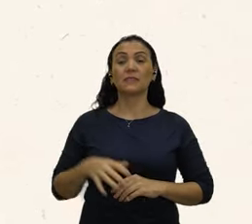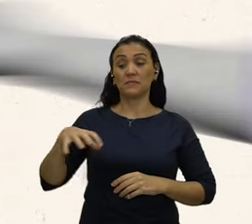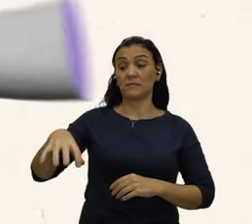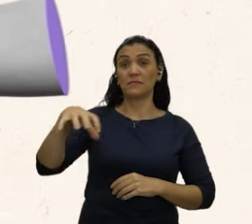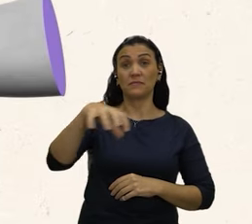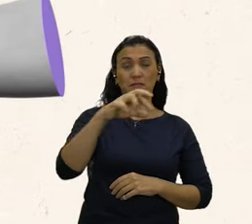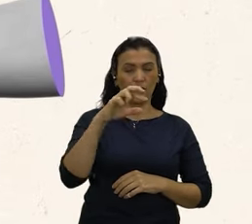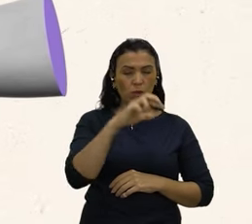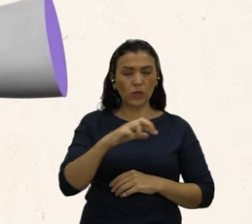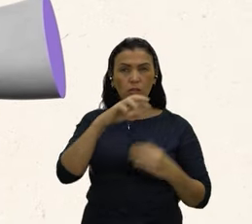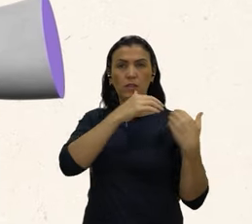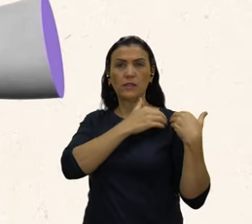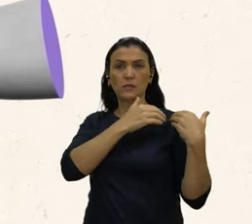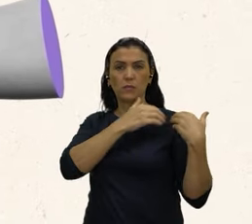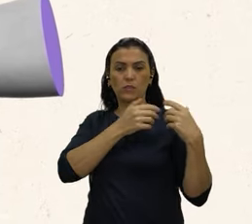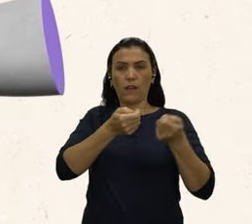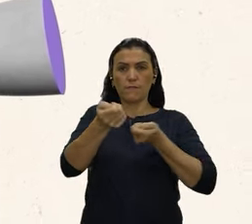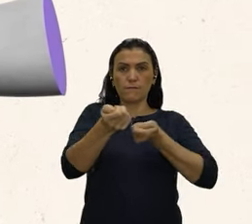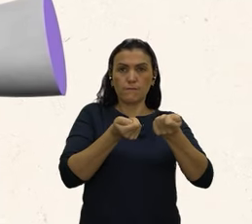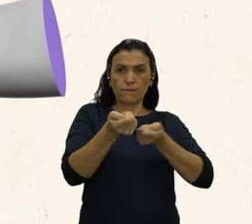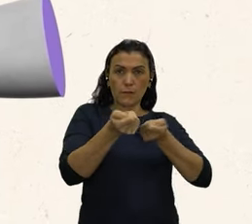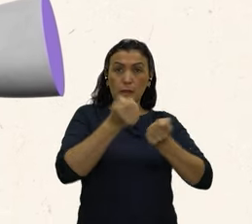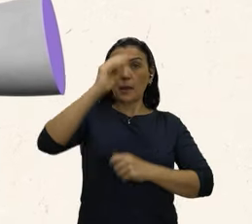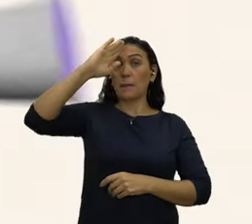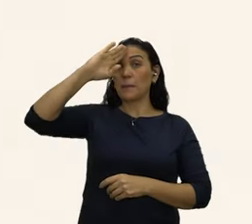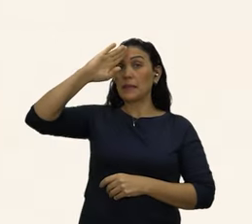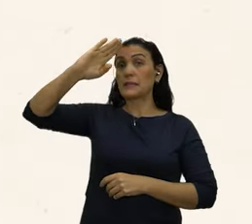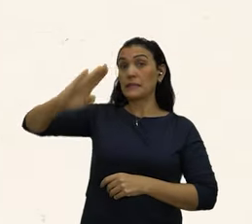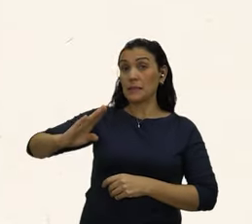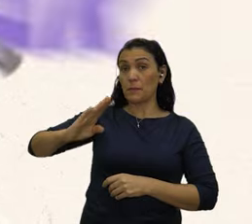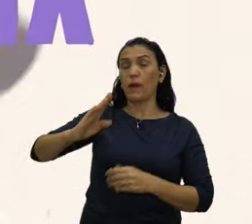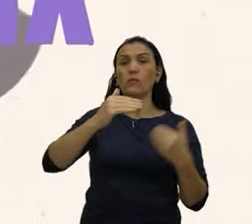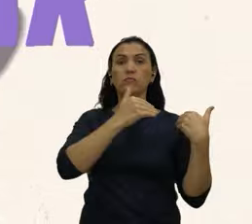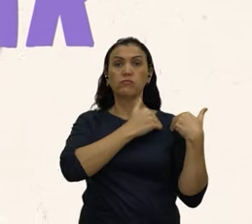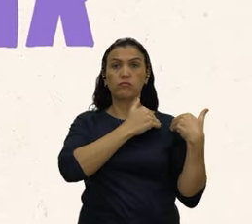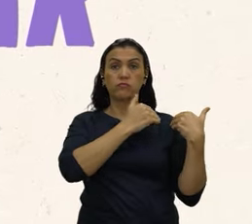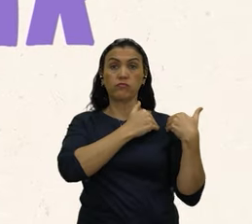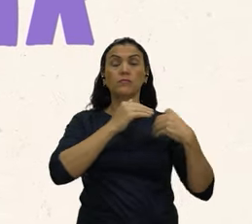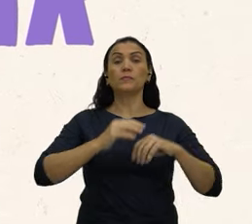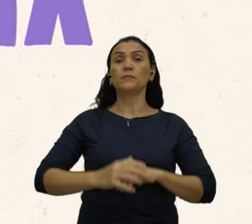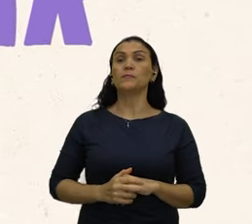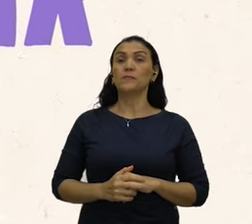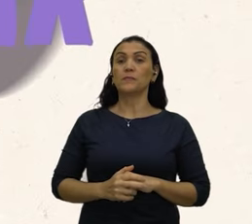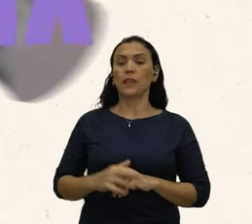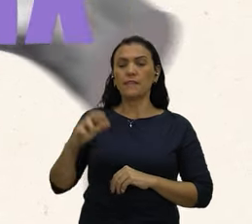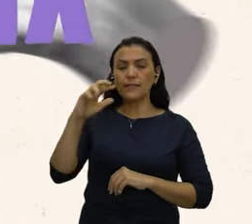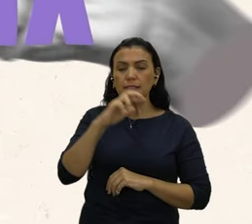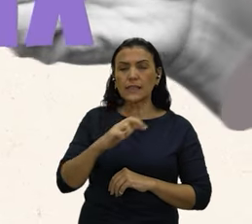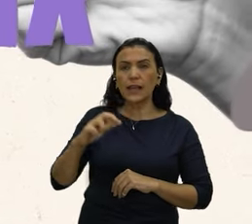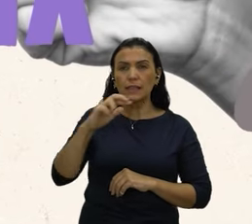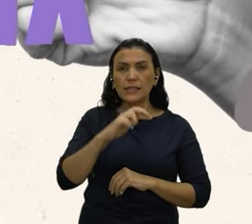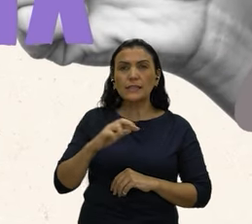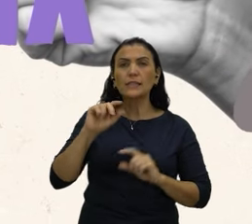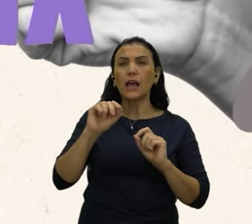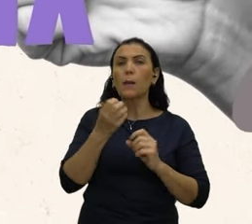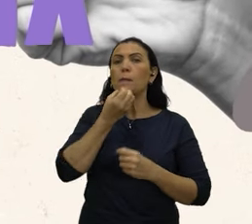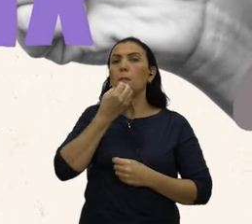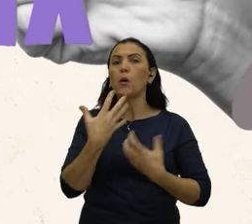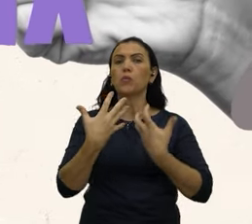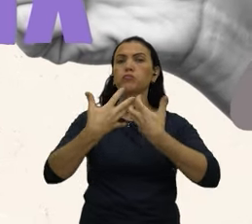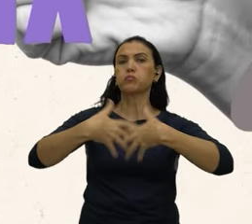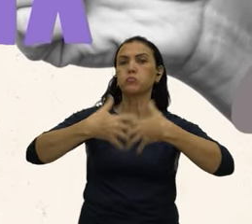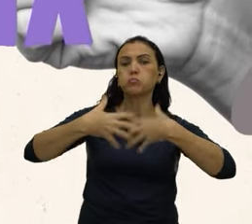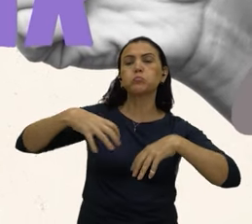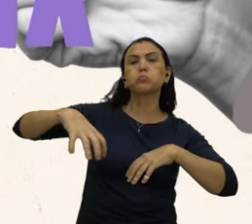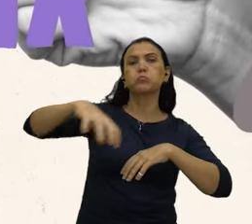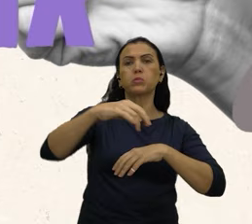As agências reguladoras são as principais instituições responsáveis por controlar e fiscalizar o bom funcionamento